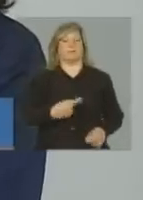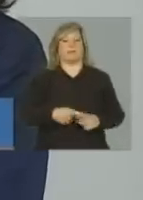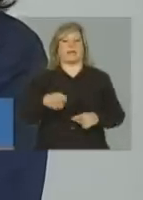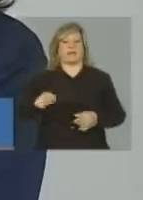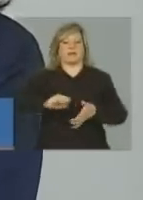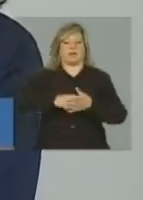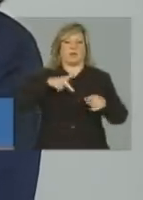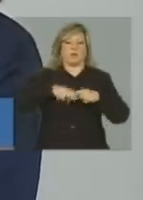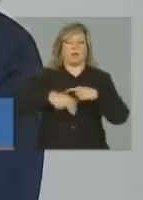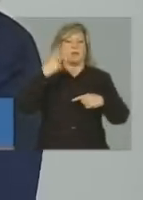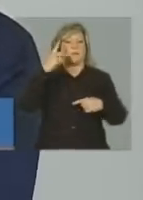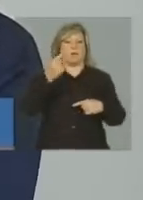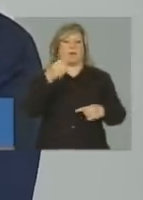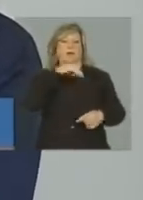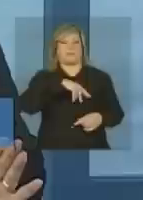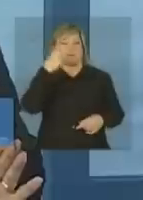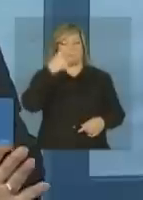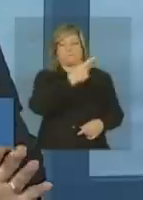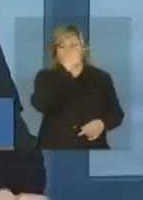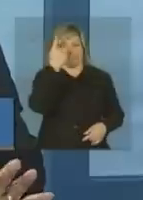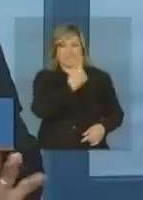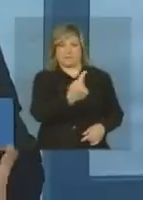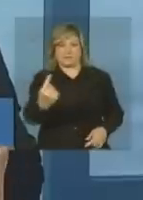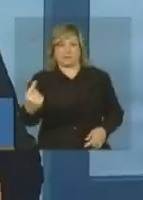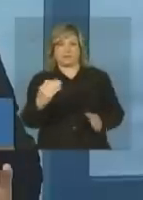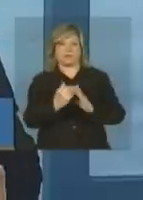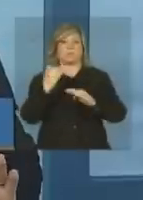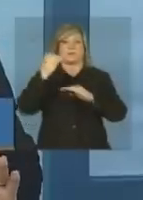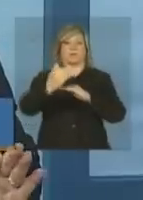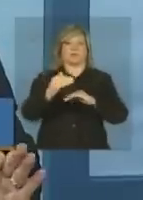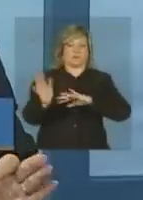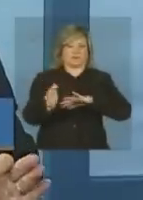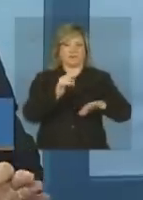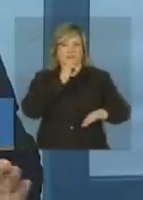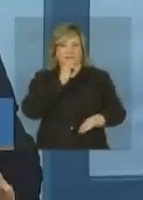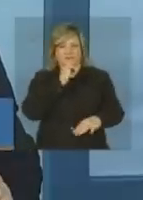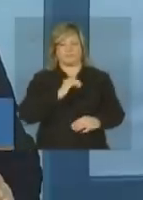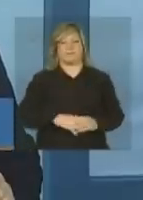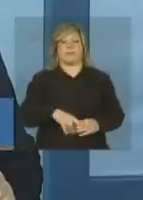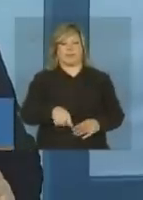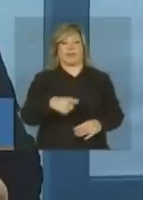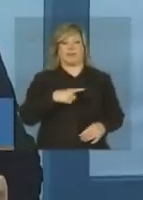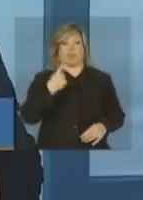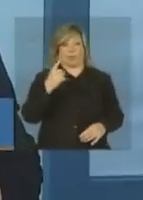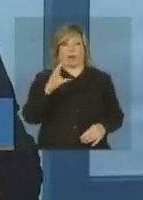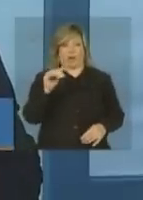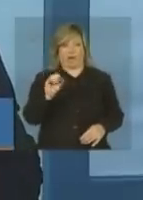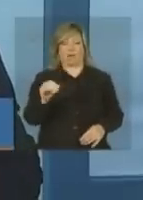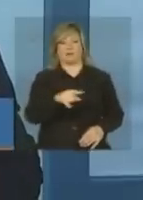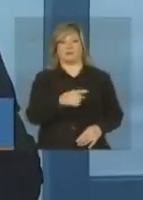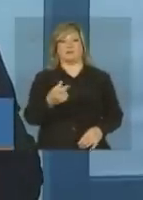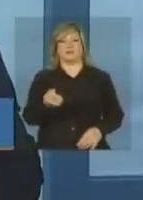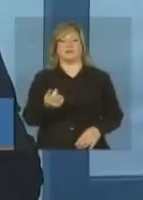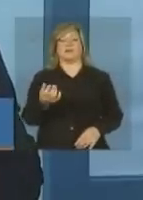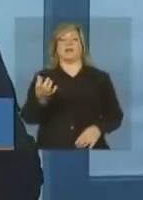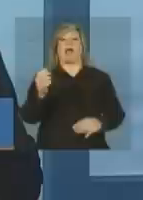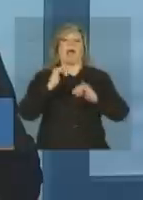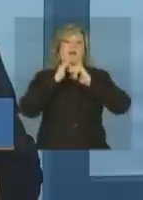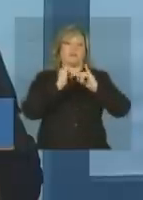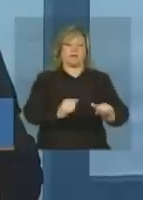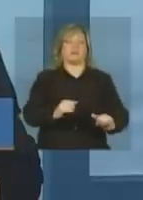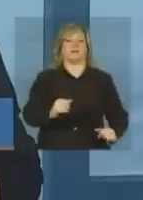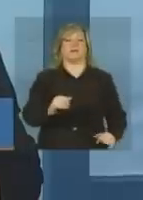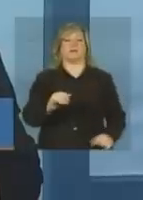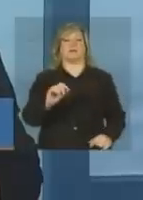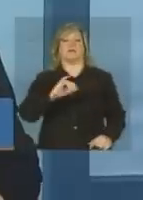cancelamento é por renda per capita superior. Então, aqui tem um caso. Recebi uma decisão judicial para que uma família devolva o recurso.